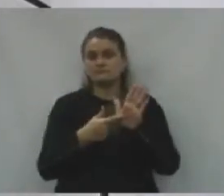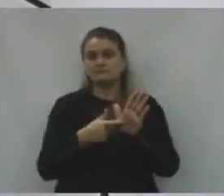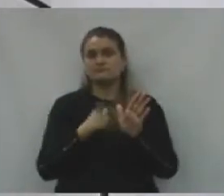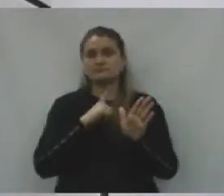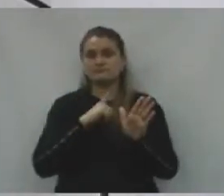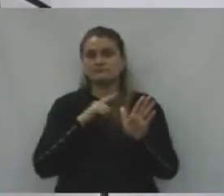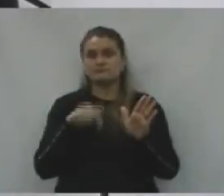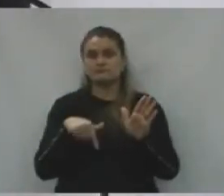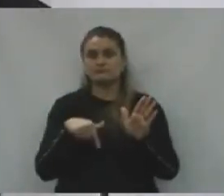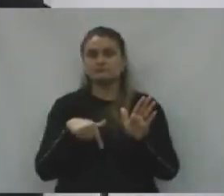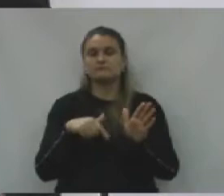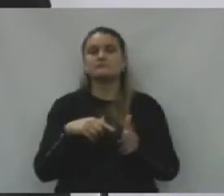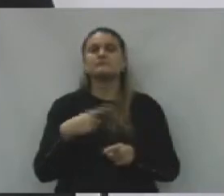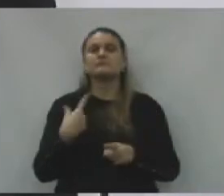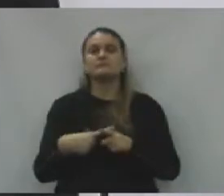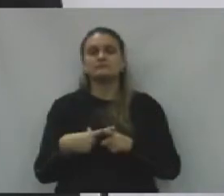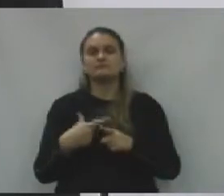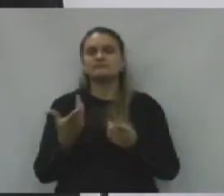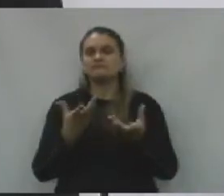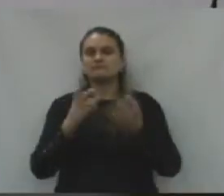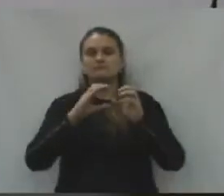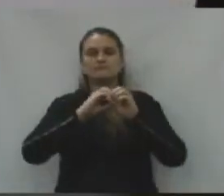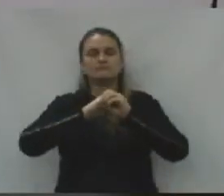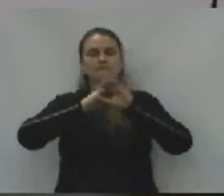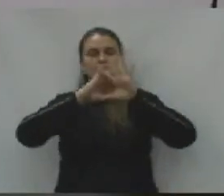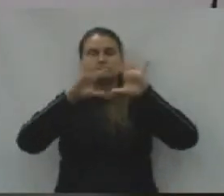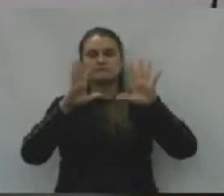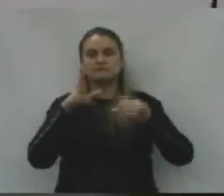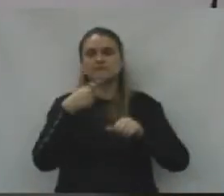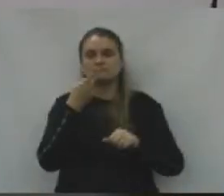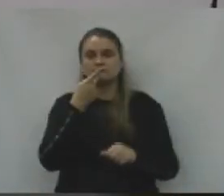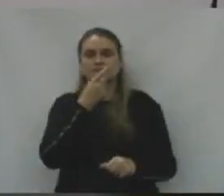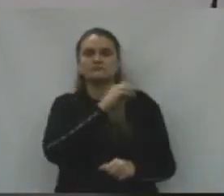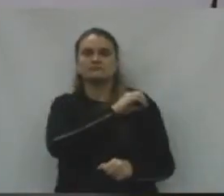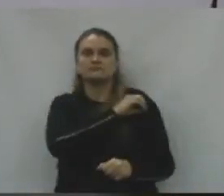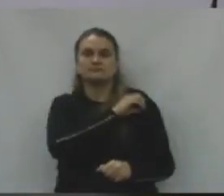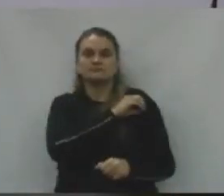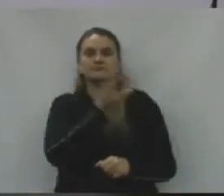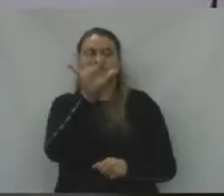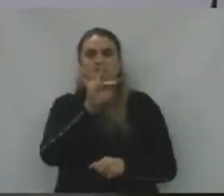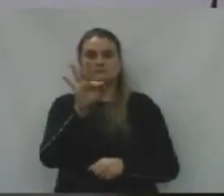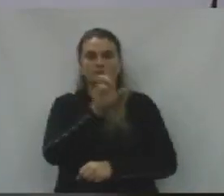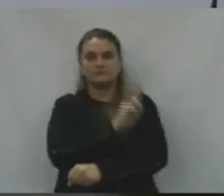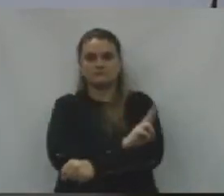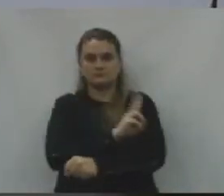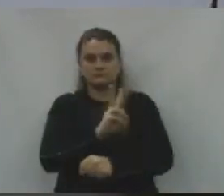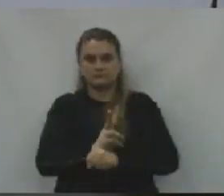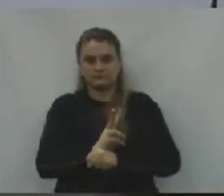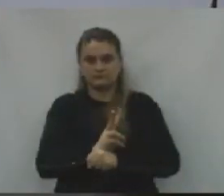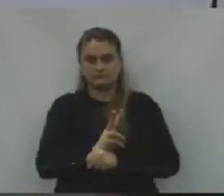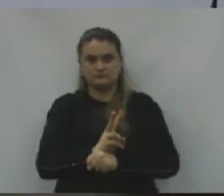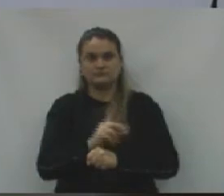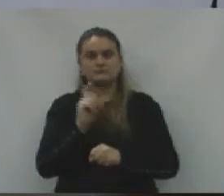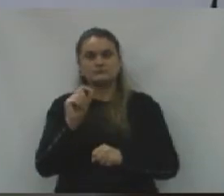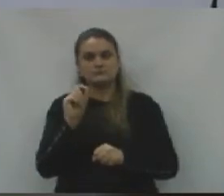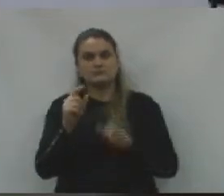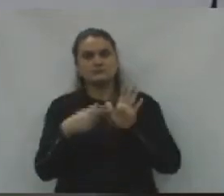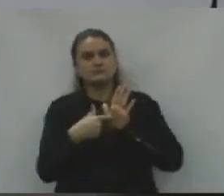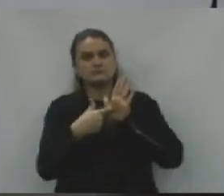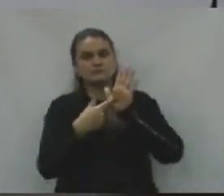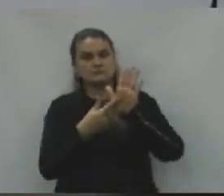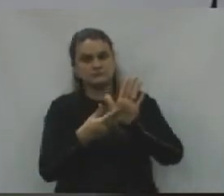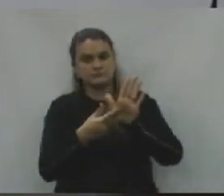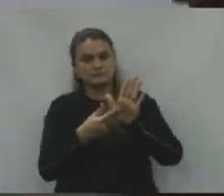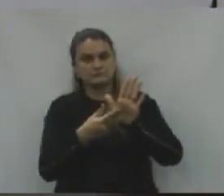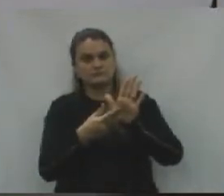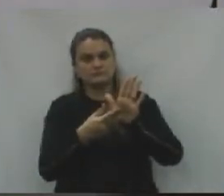aqui, primando por essa transparência. São esses os números da Uniuv, o que demonstra cada